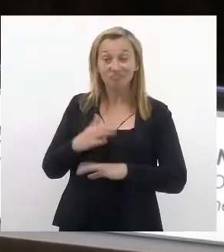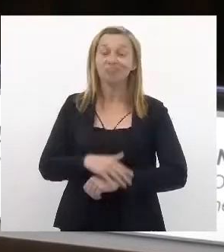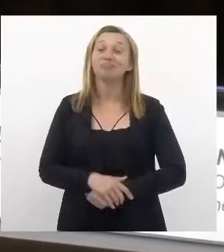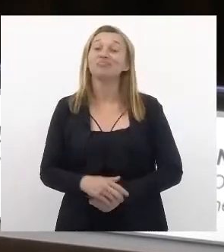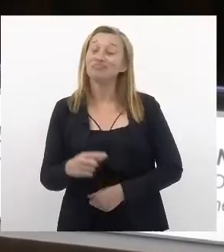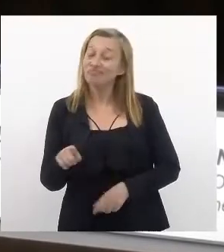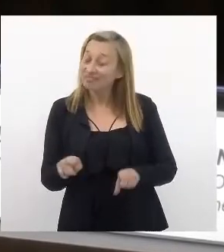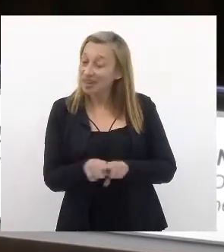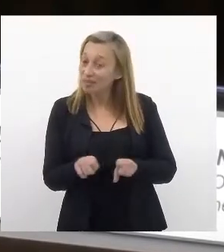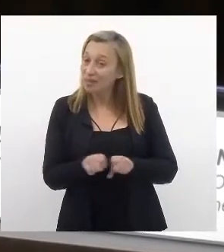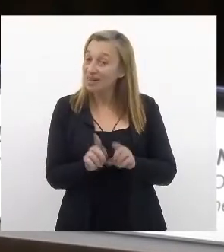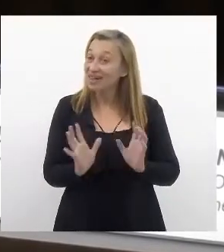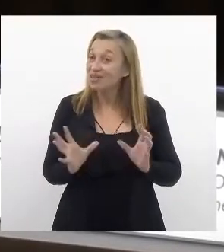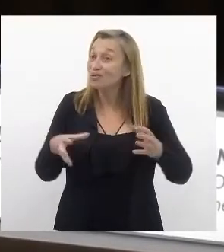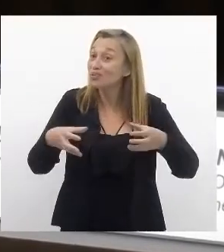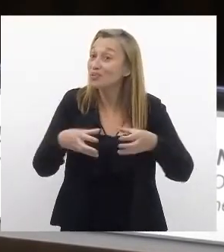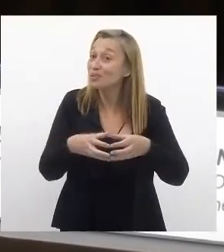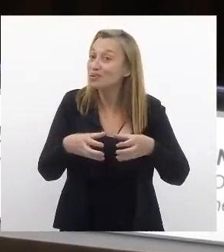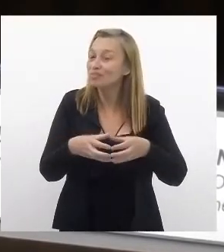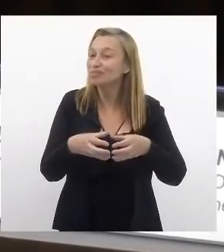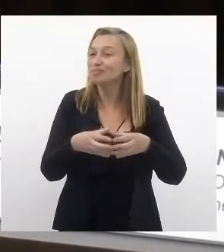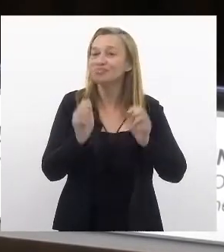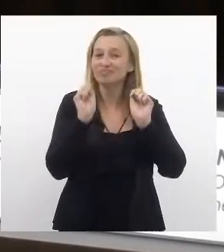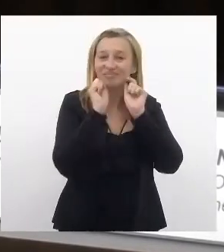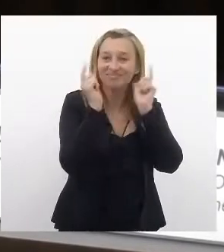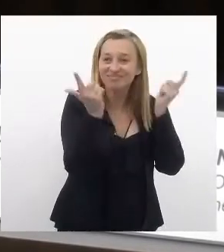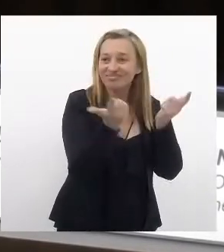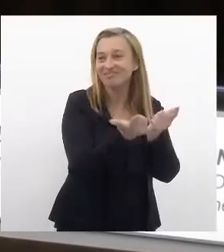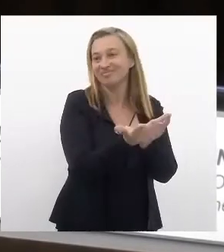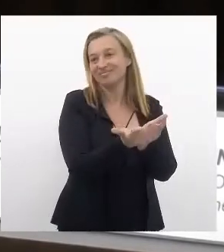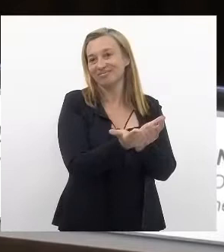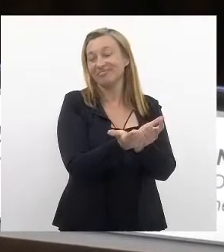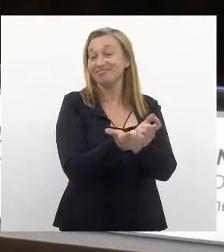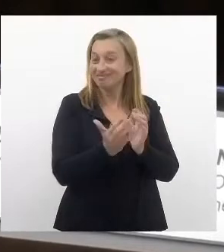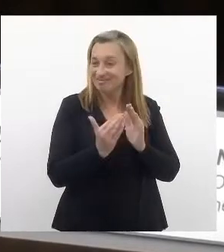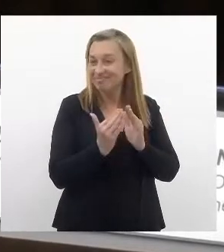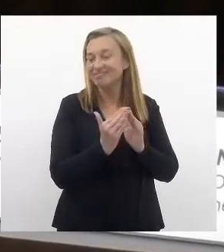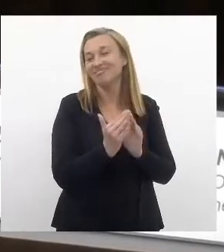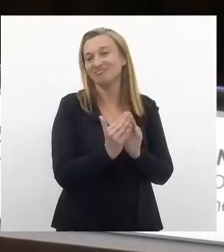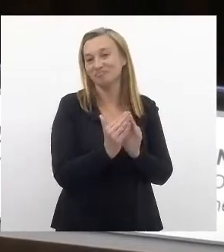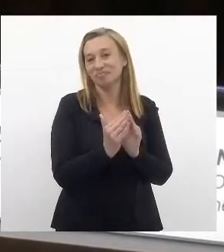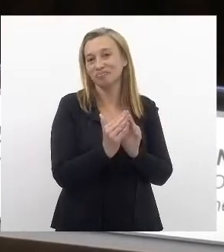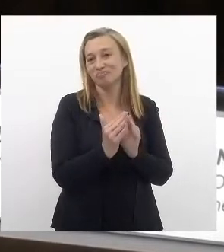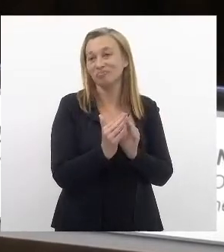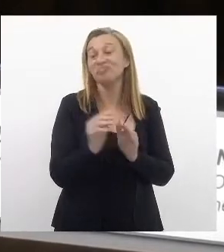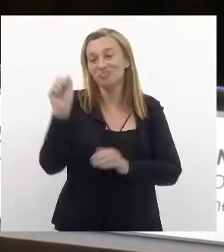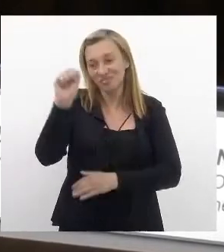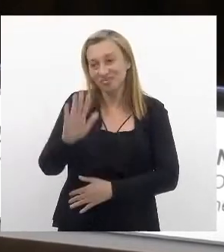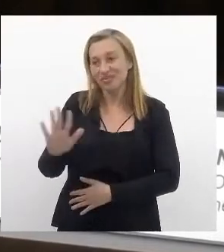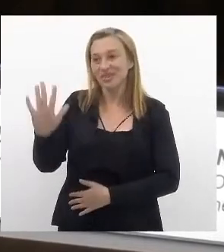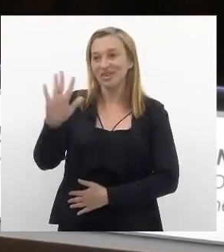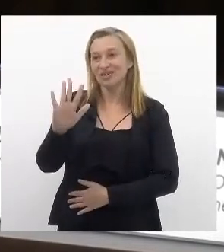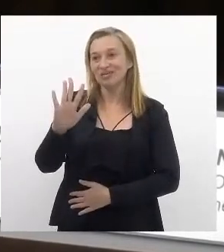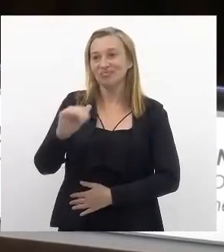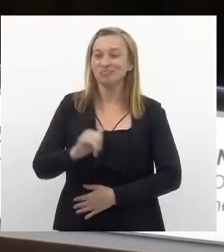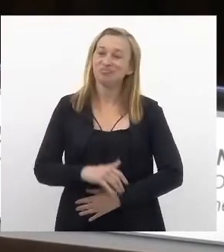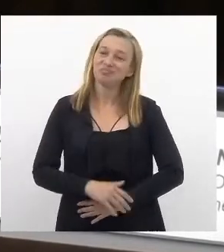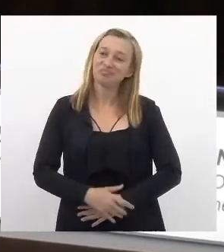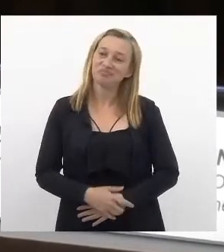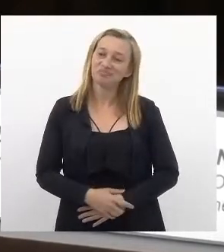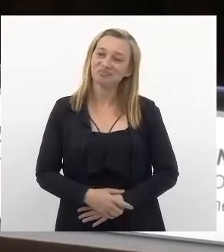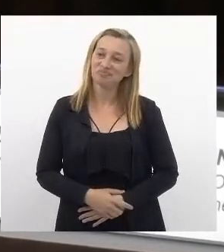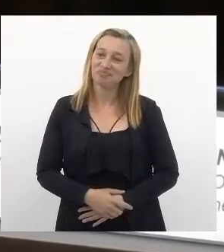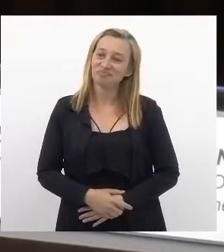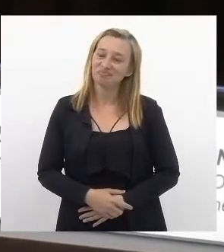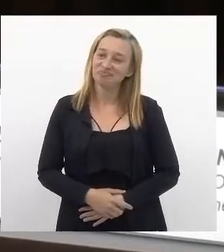Quero saudar a comunidade legislativa desta casa e, de modo geral.